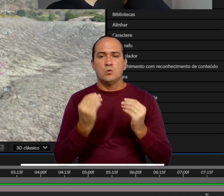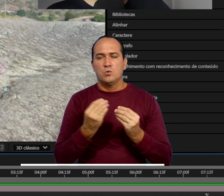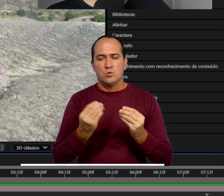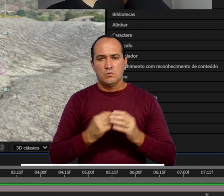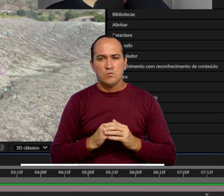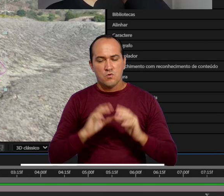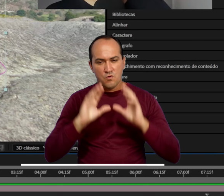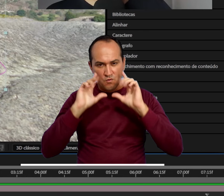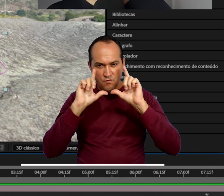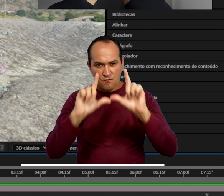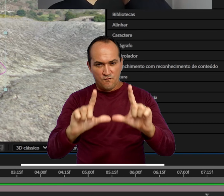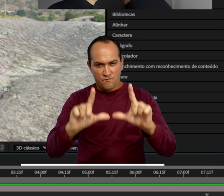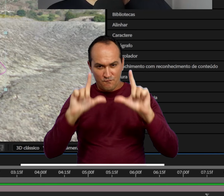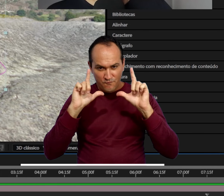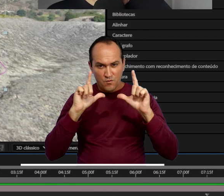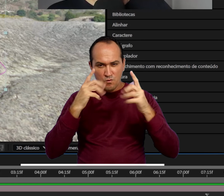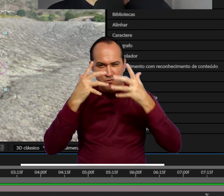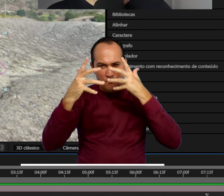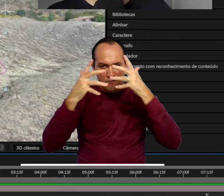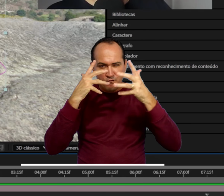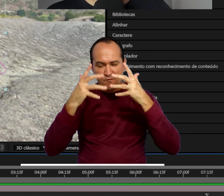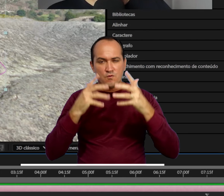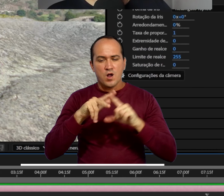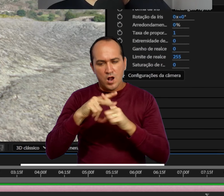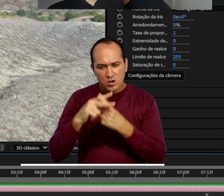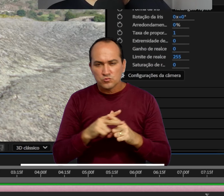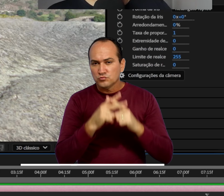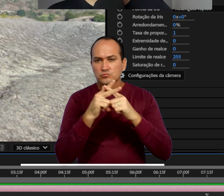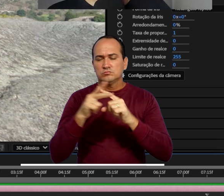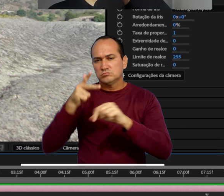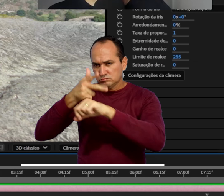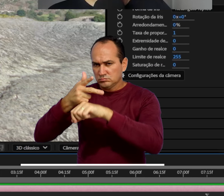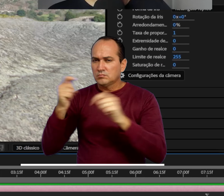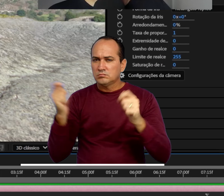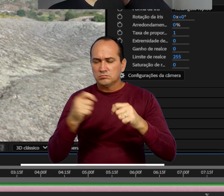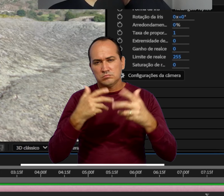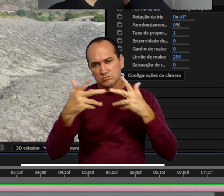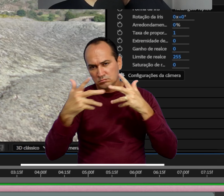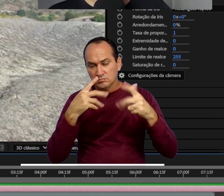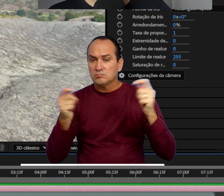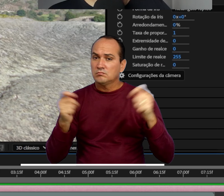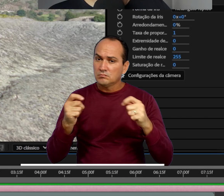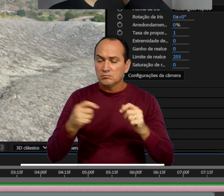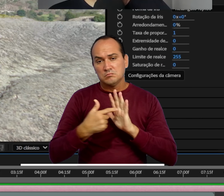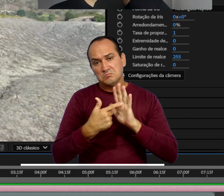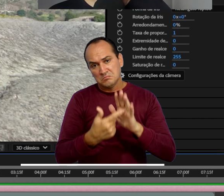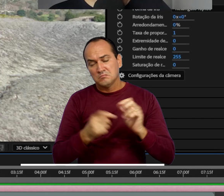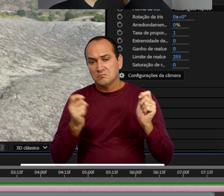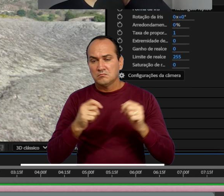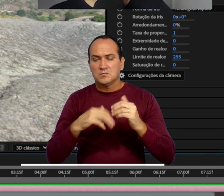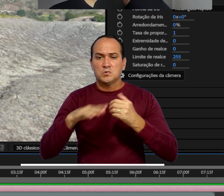trabalhar com o foco. Eu até poderia trabalhar com o foco ajustando, fazendo ajustes aqui na câmera. Se eu for mostrar aqui para